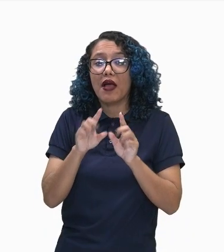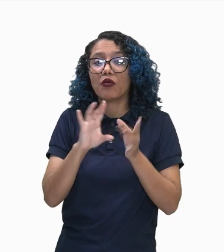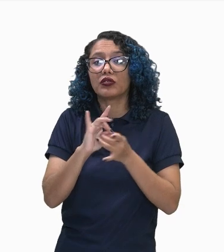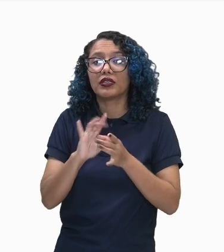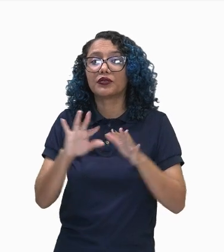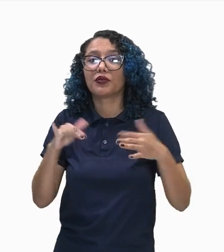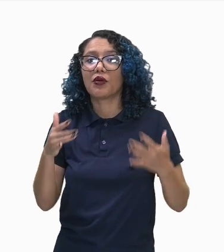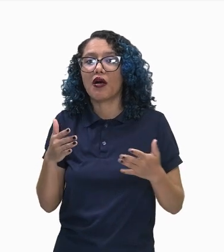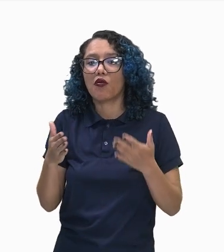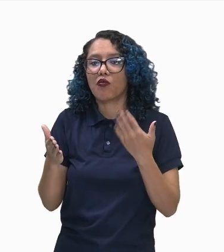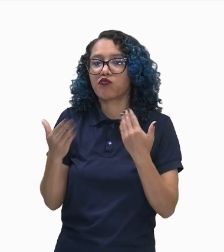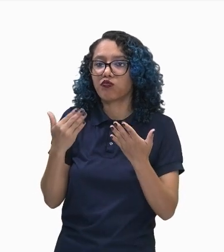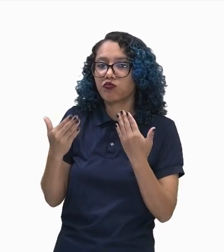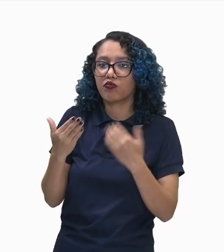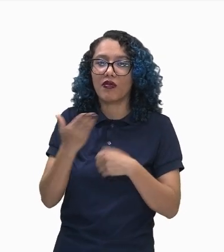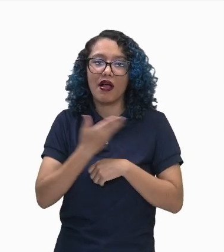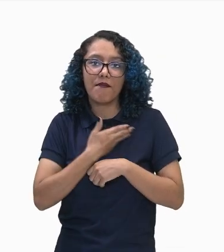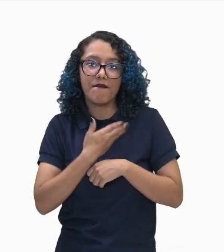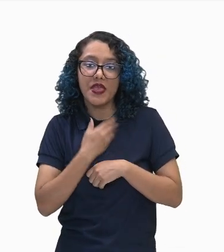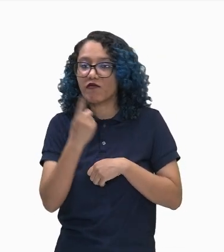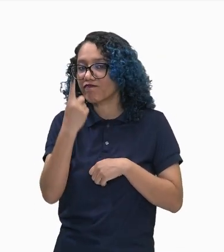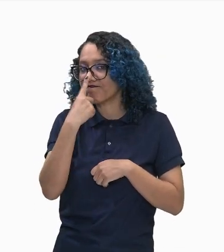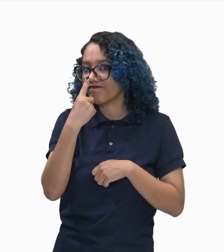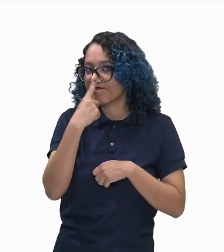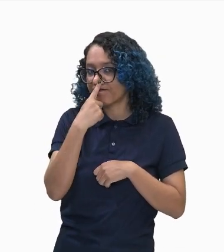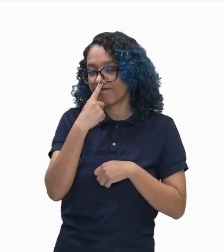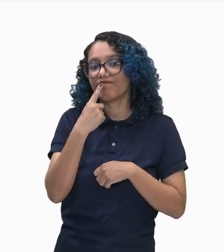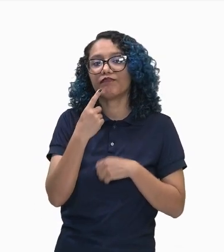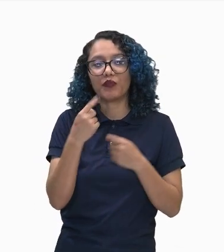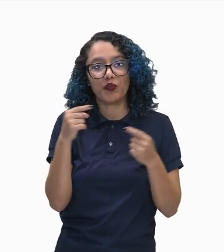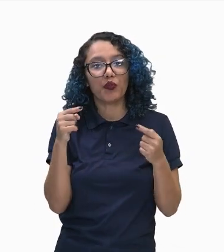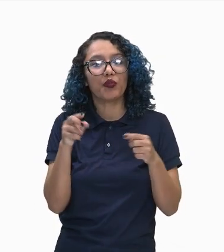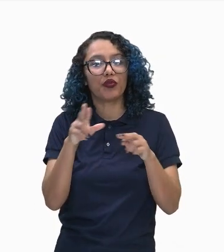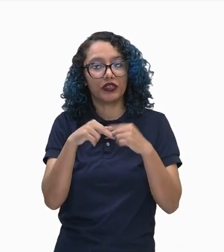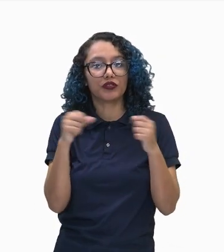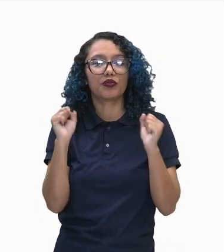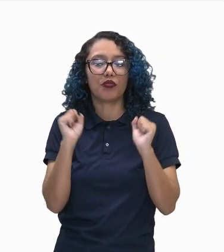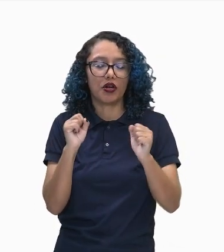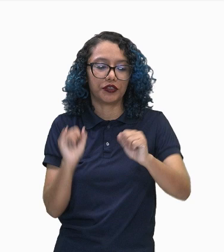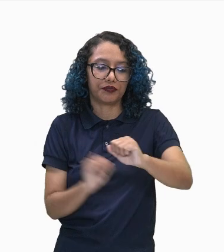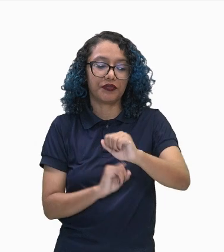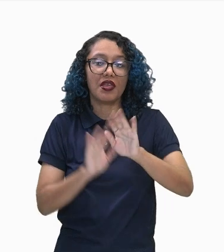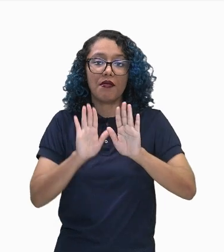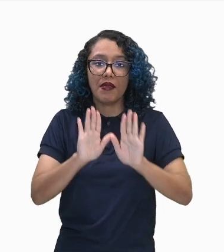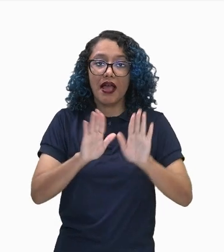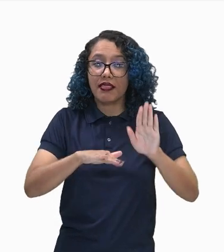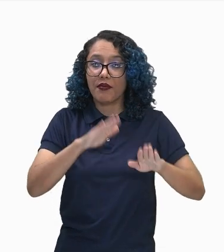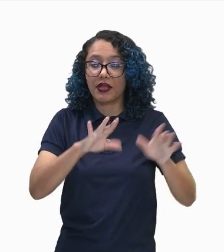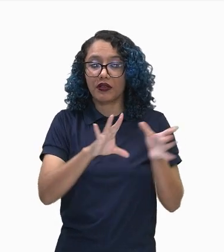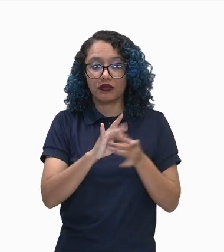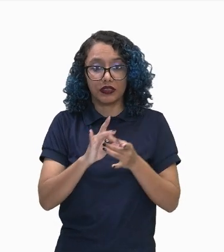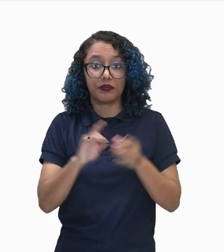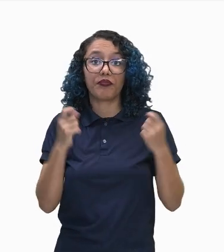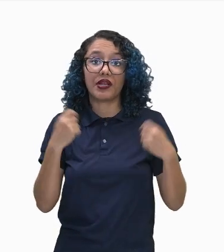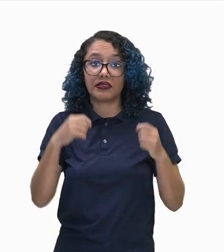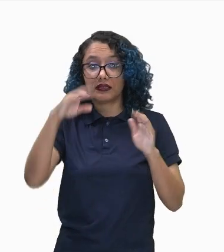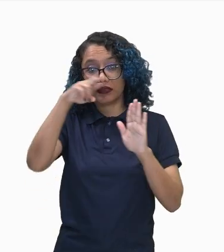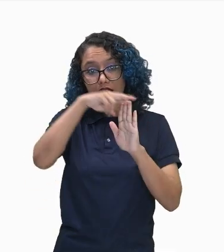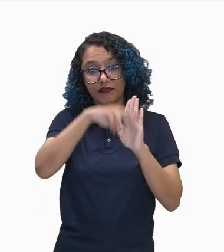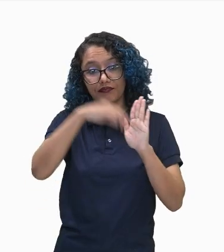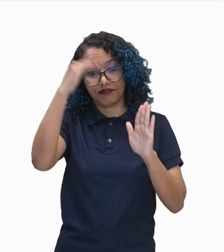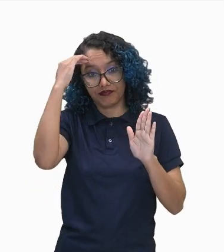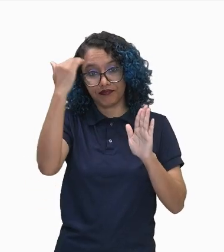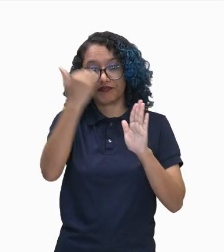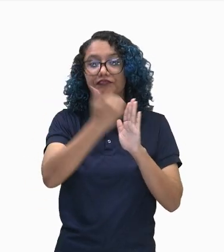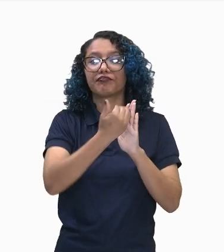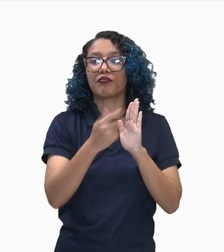entanto, de acordo com o contexto no qual estamos inseridos, devemos seguir as regras e normas